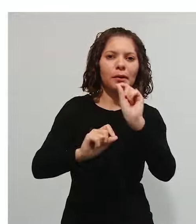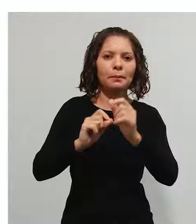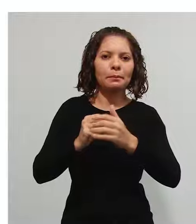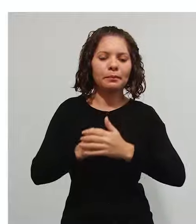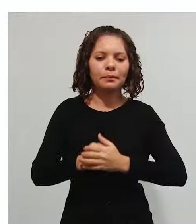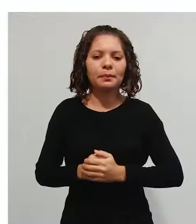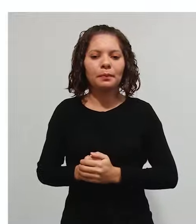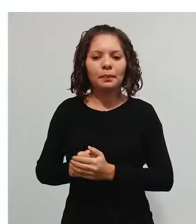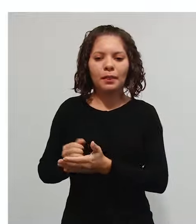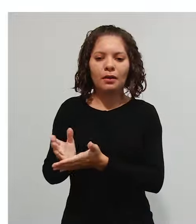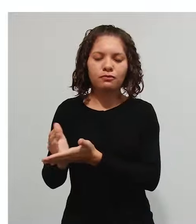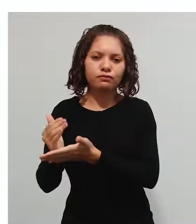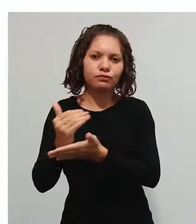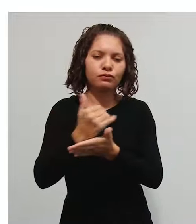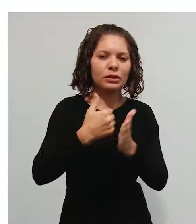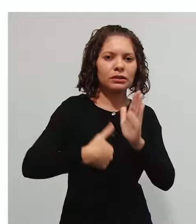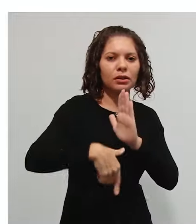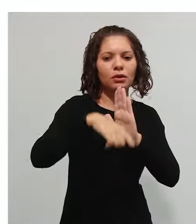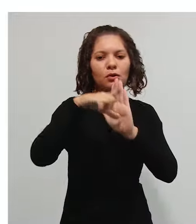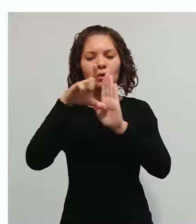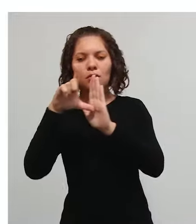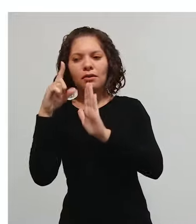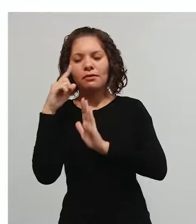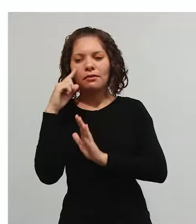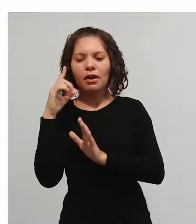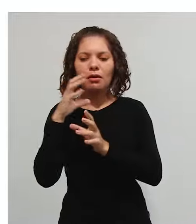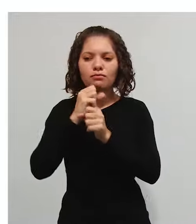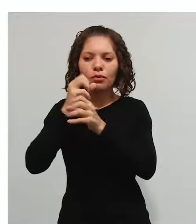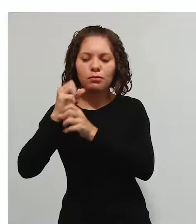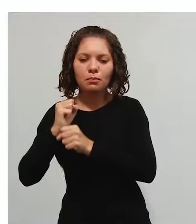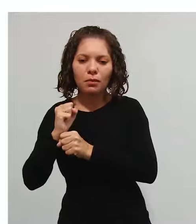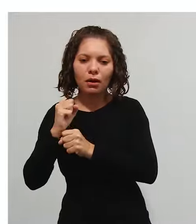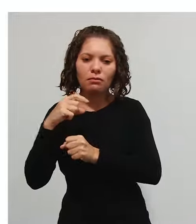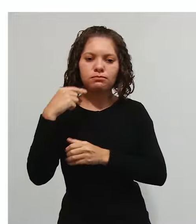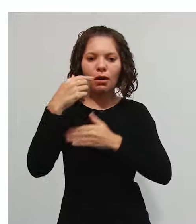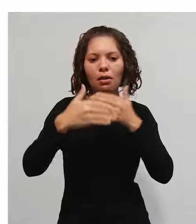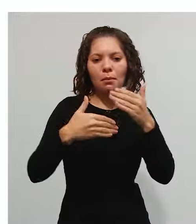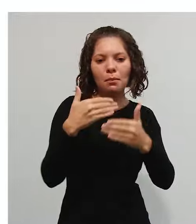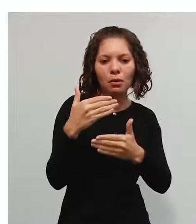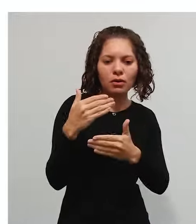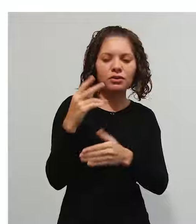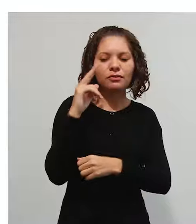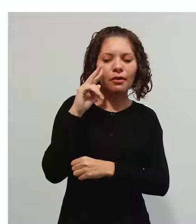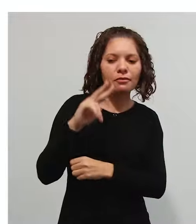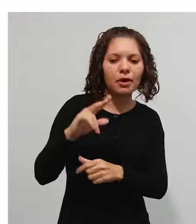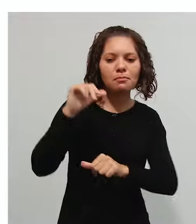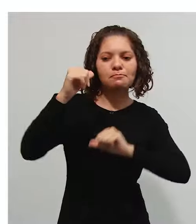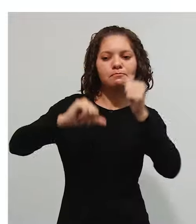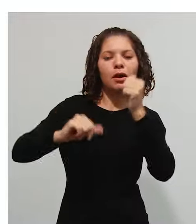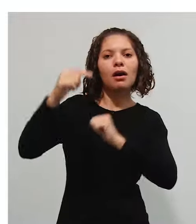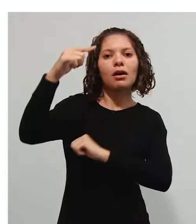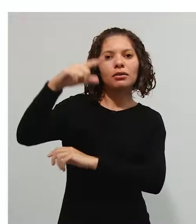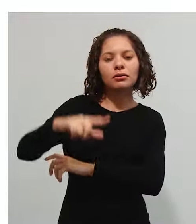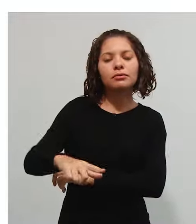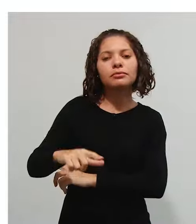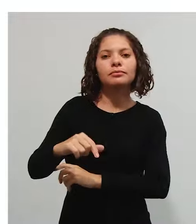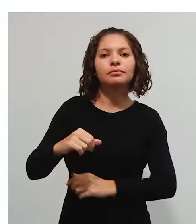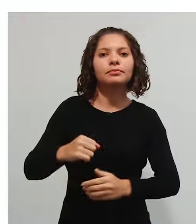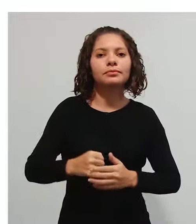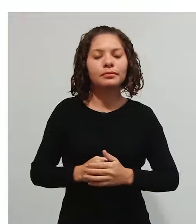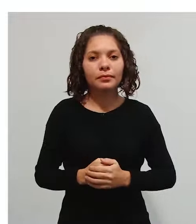cobrado nas anteriores um IPI para recuperar ou vai ter um IPI a recolher E aí no